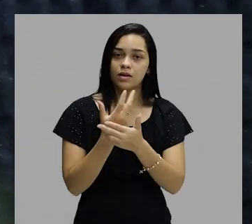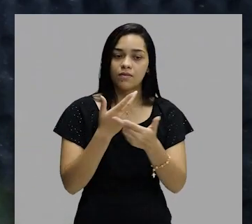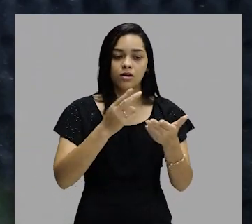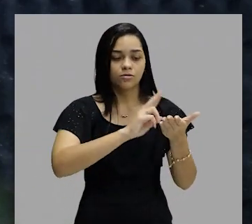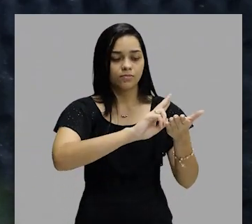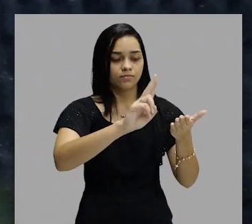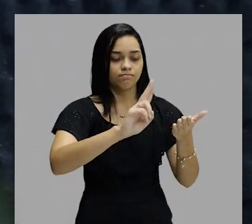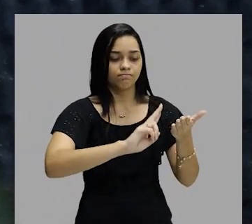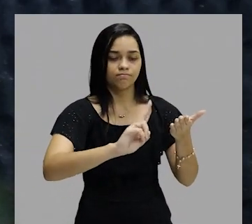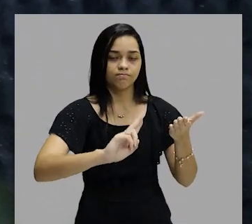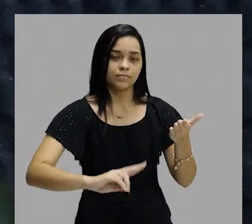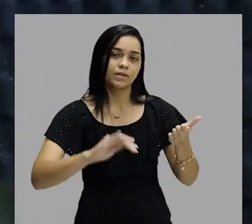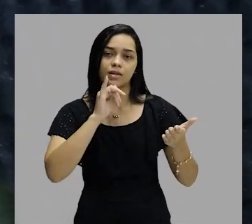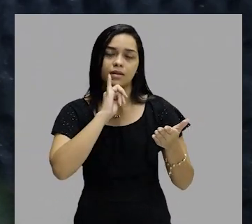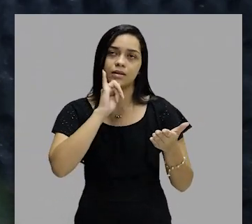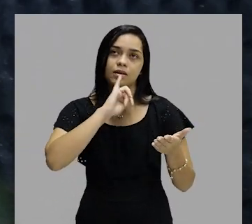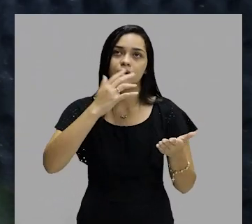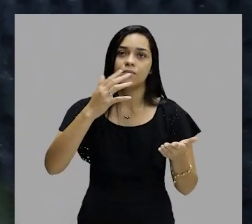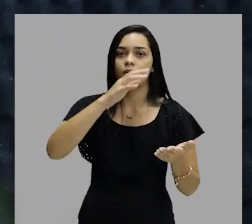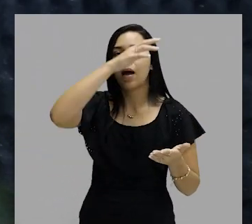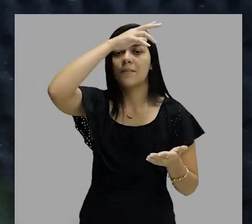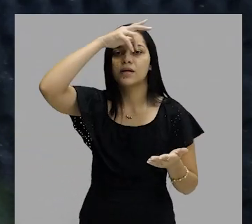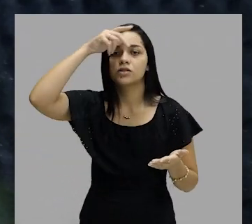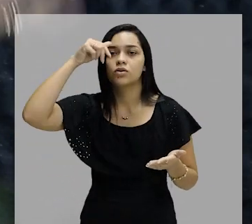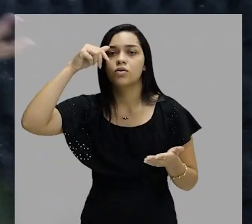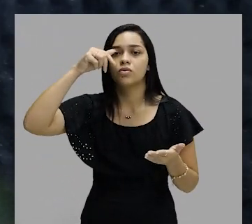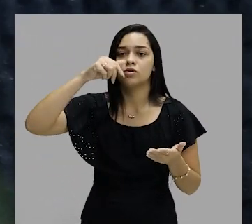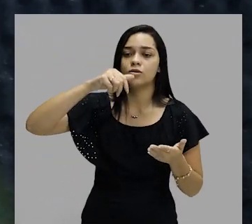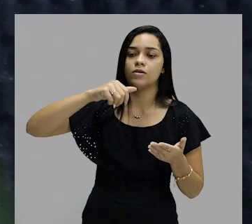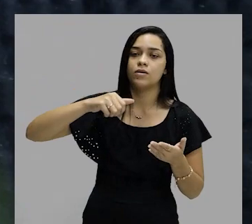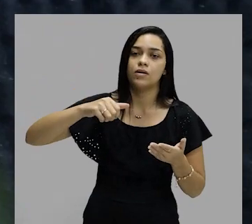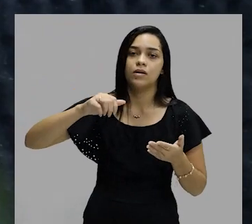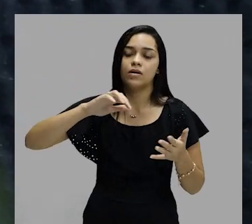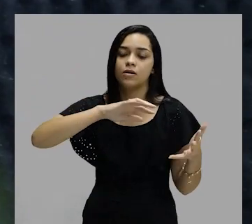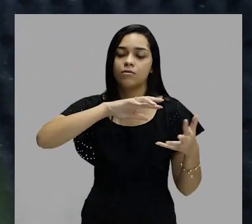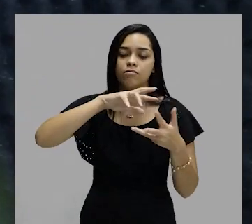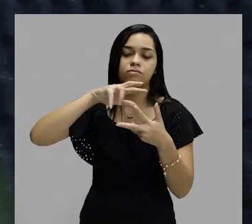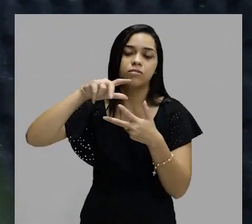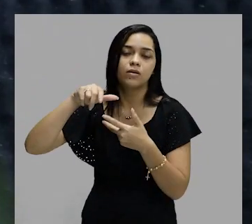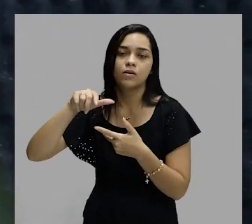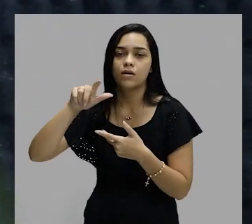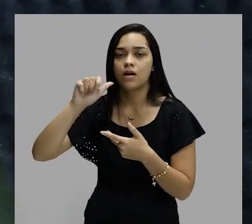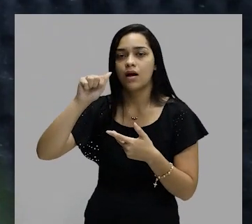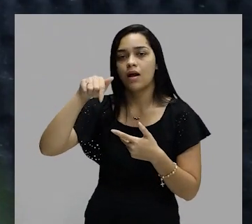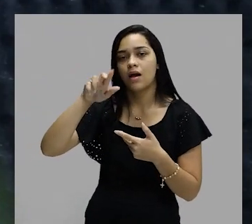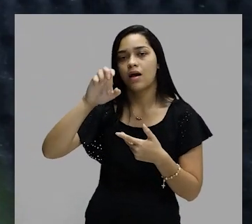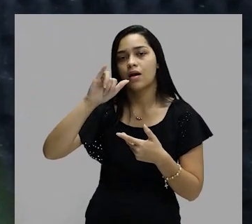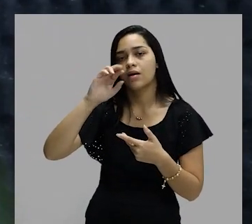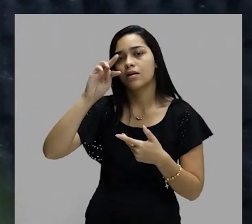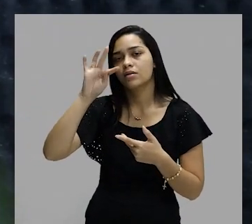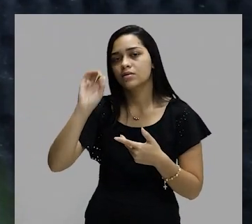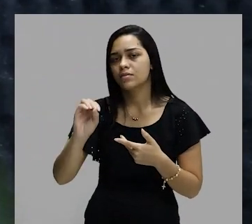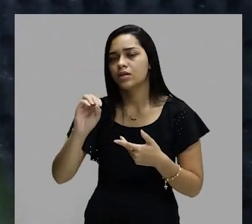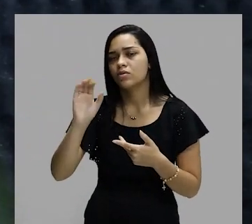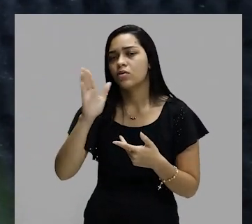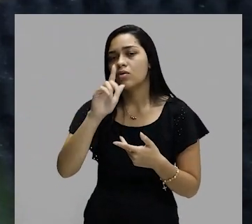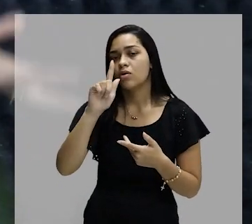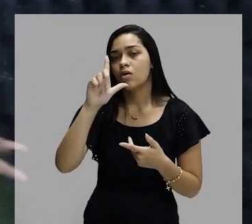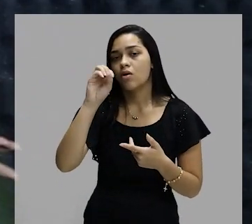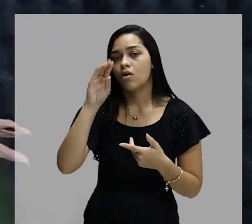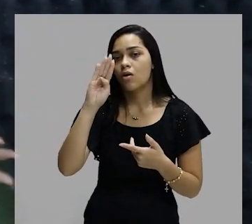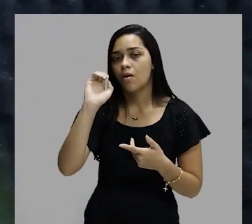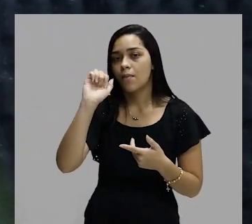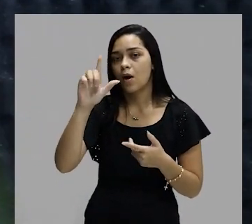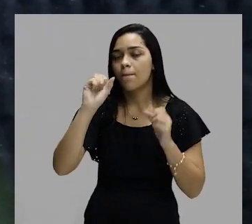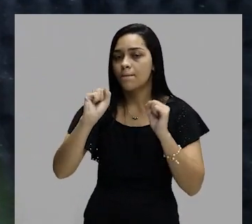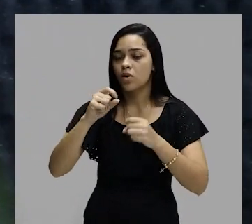listas, tá? Então, por exemplo, Amazônia, aquecimento global, que são temas da atualidade que podem ser discutidos e que